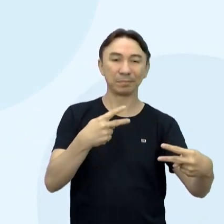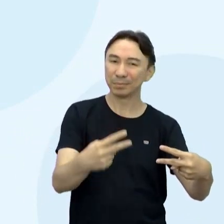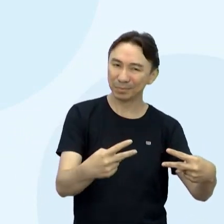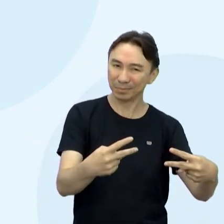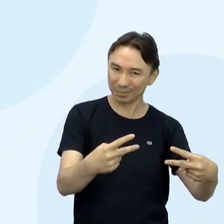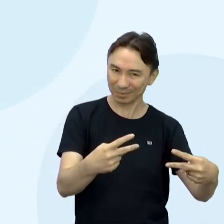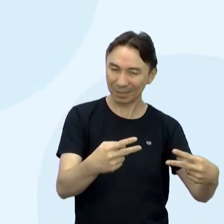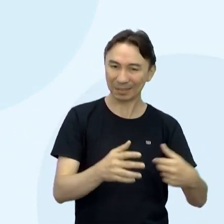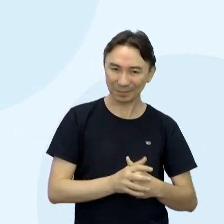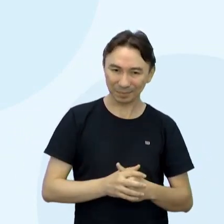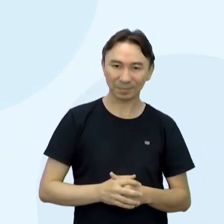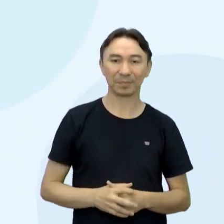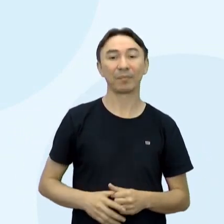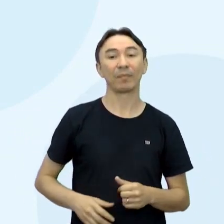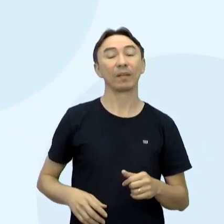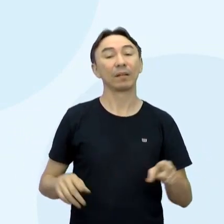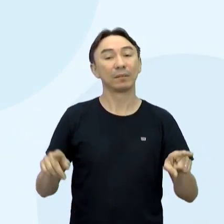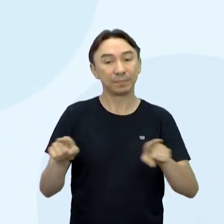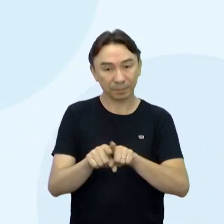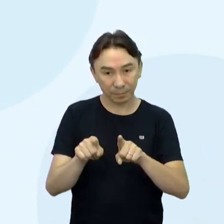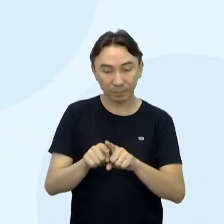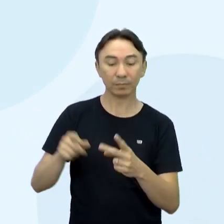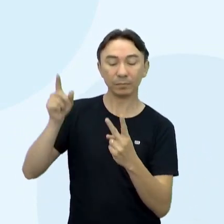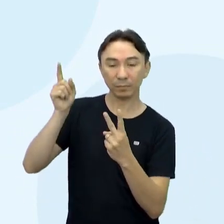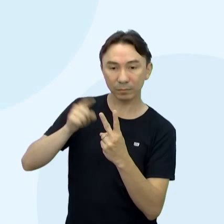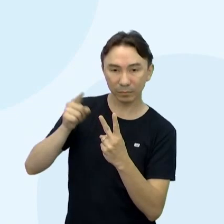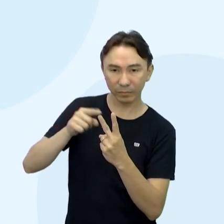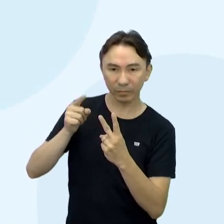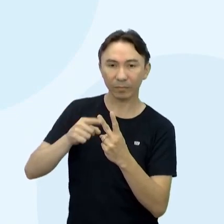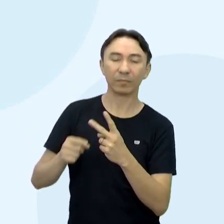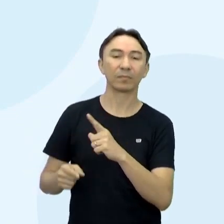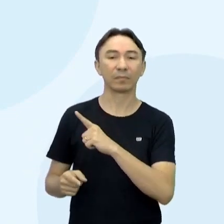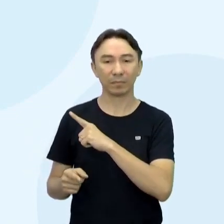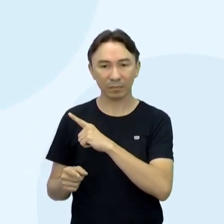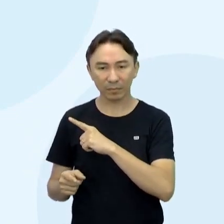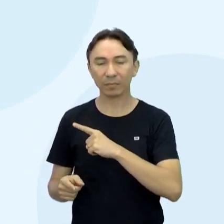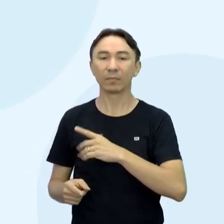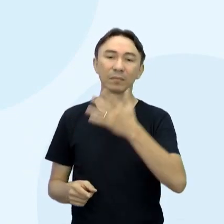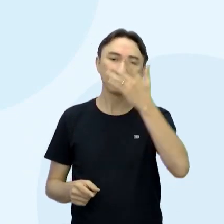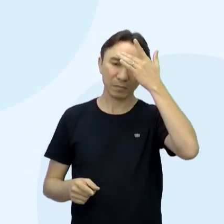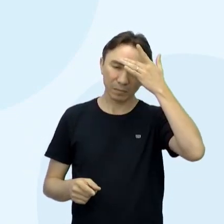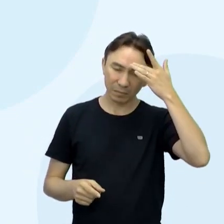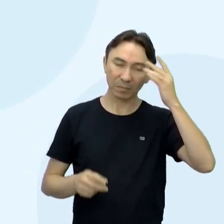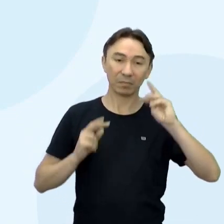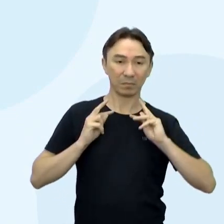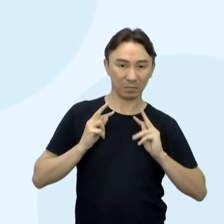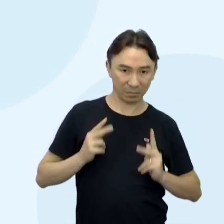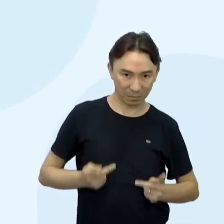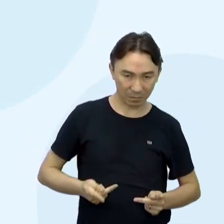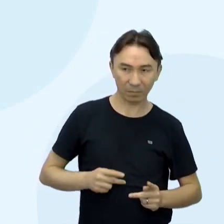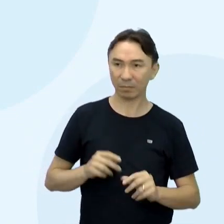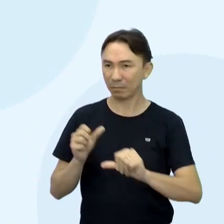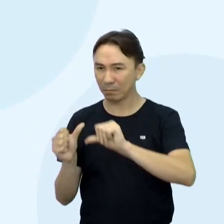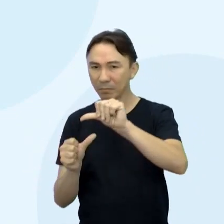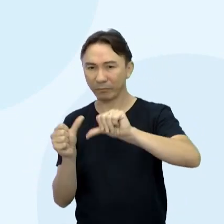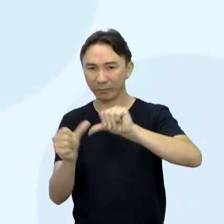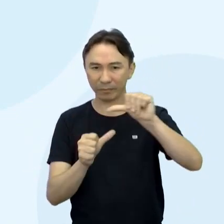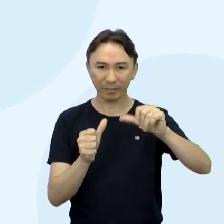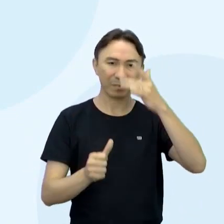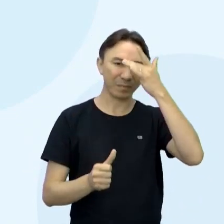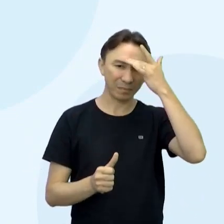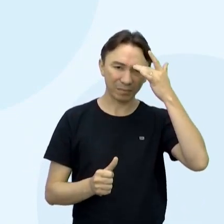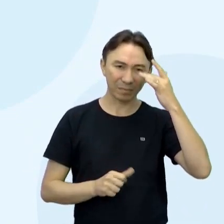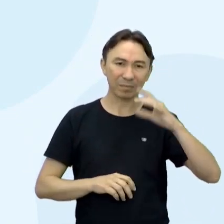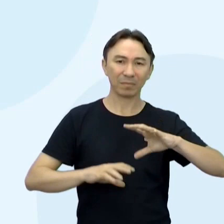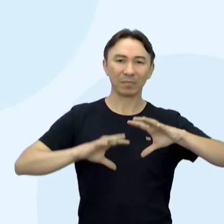também vendo uma intervenção humana. Todas as pessoas estão se aglomerando, né, como se elas